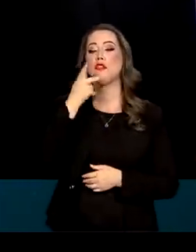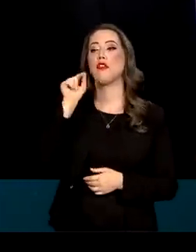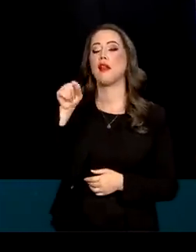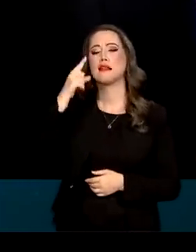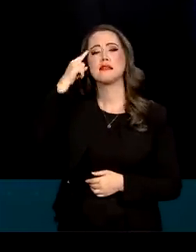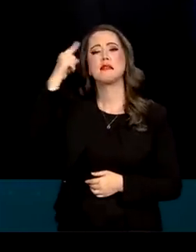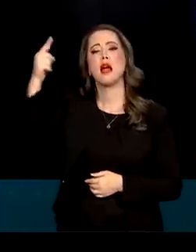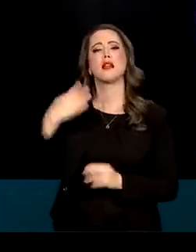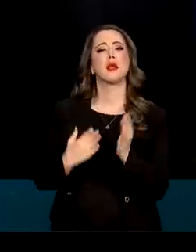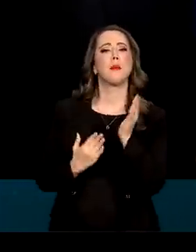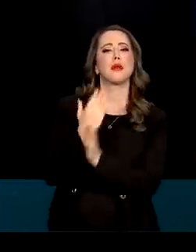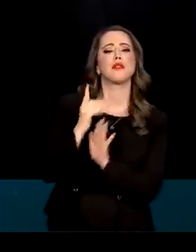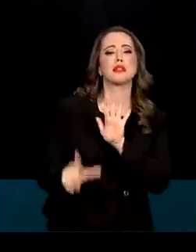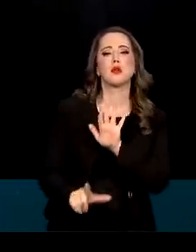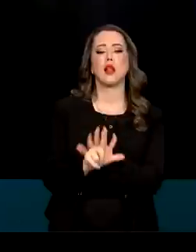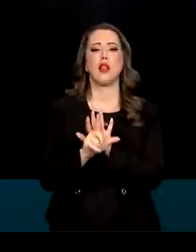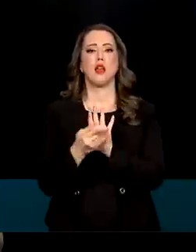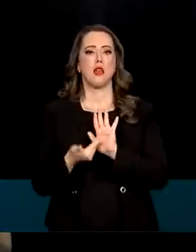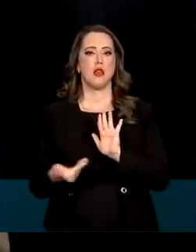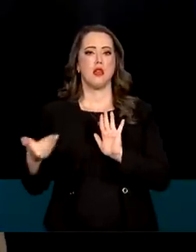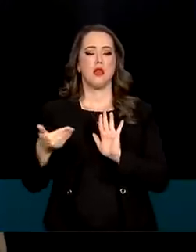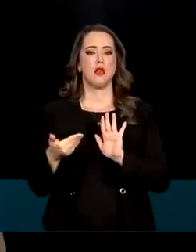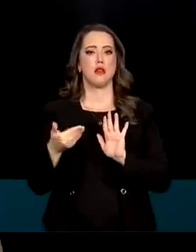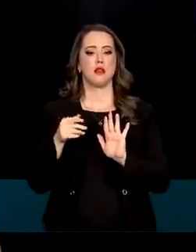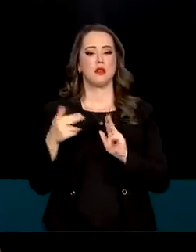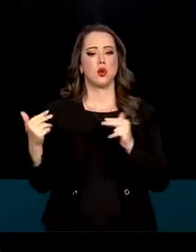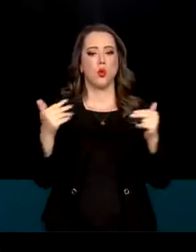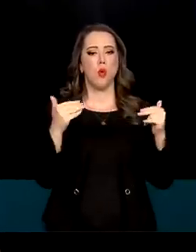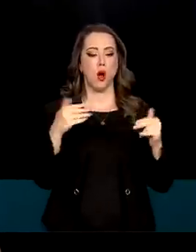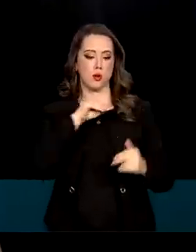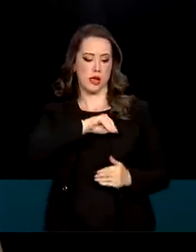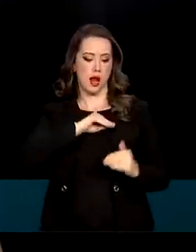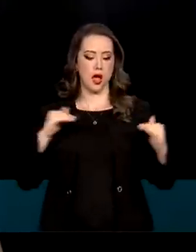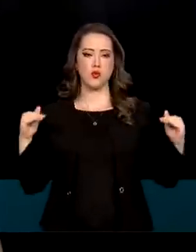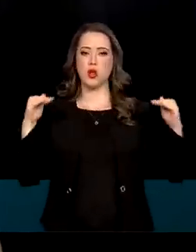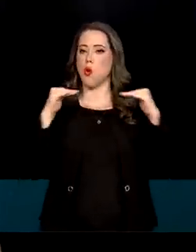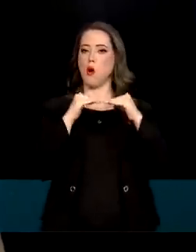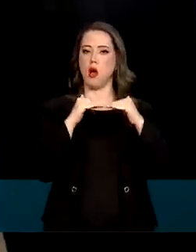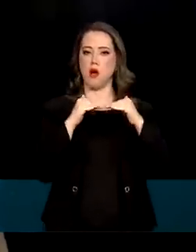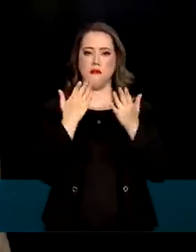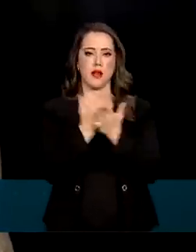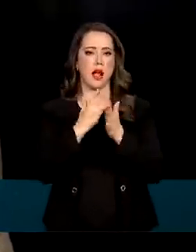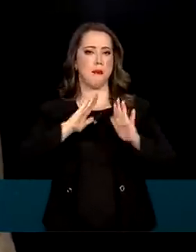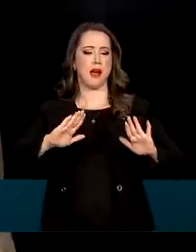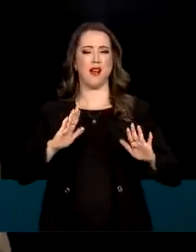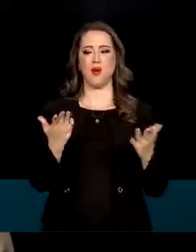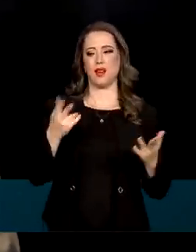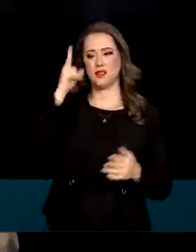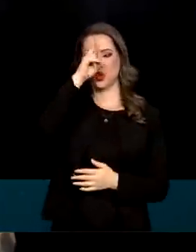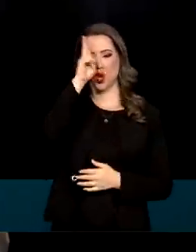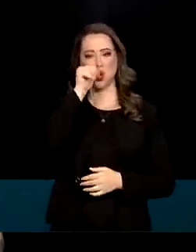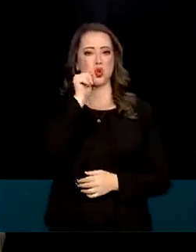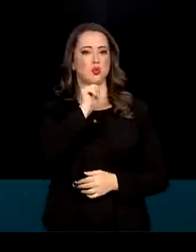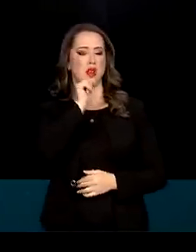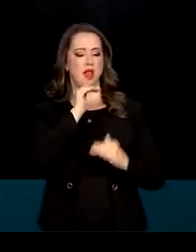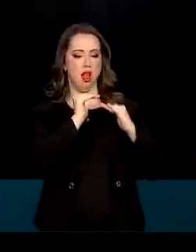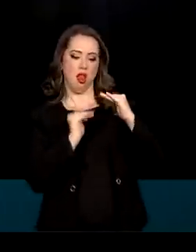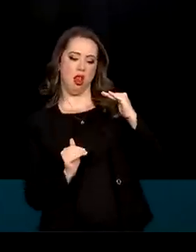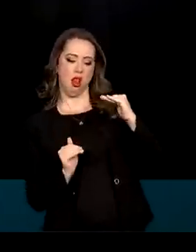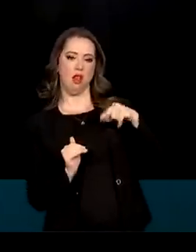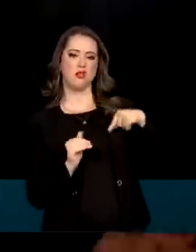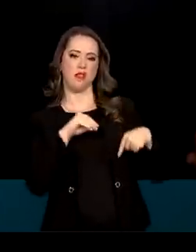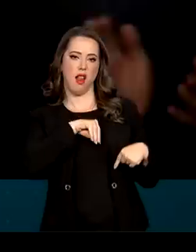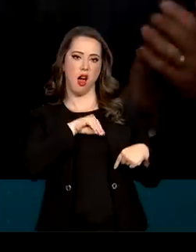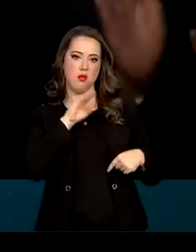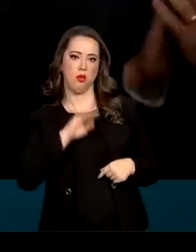da aprovação da Lei que função igual será igual vai acabar com essa história da mulher ganhar menos do que o homem